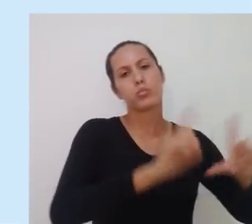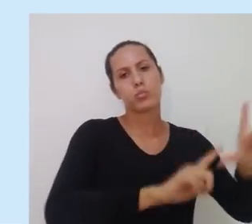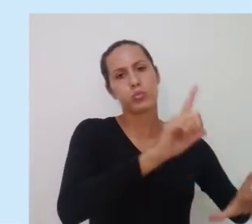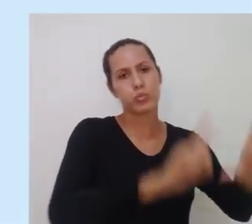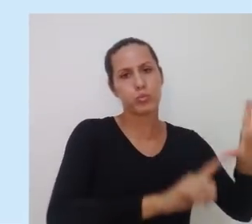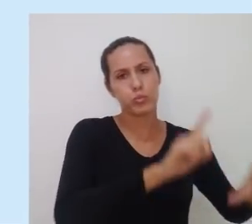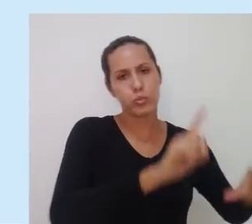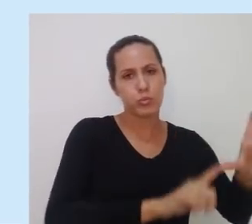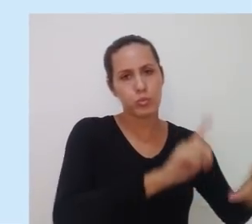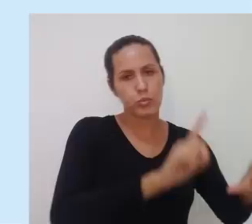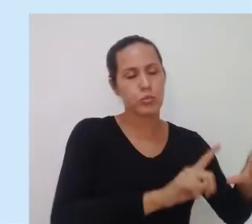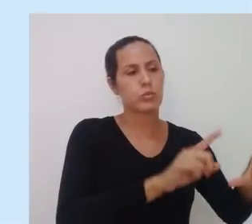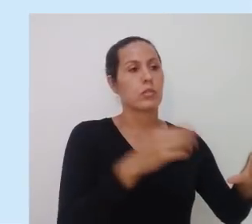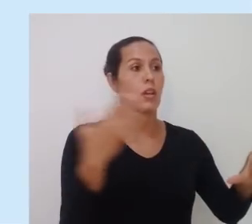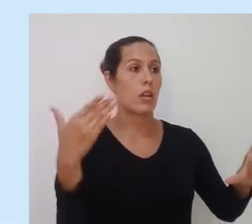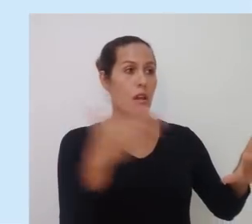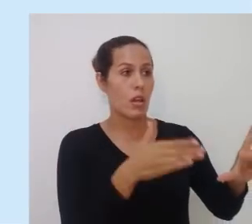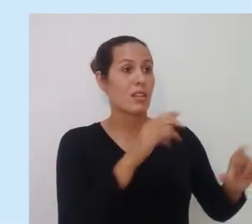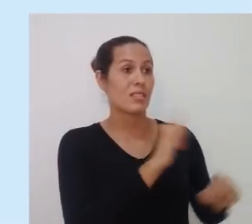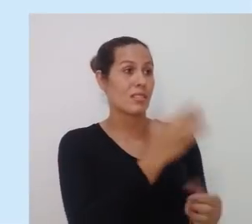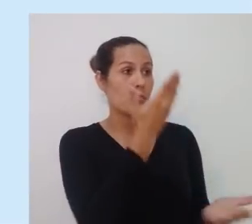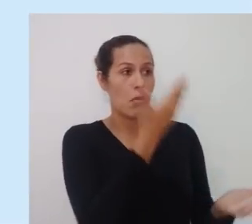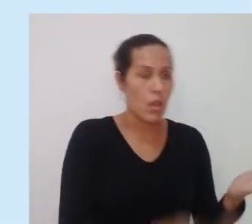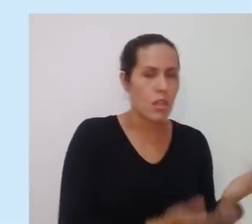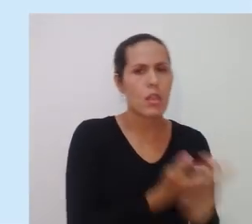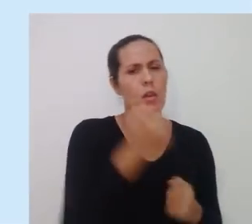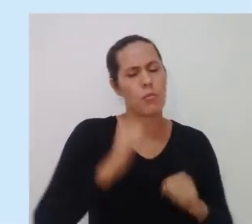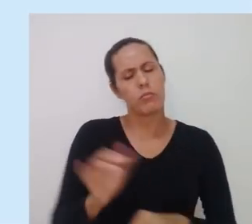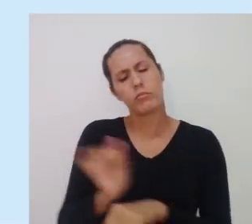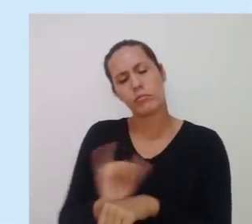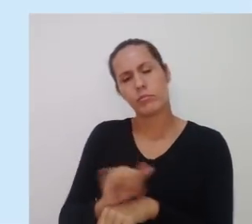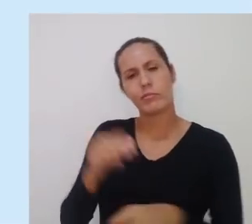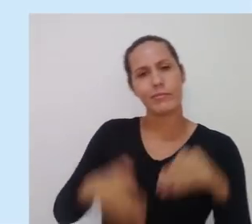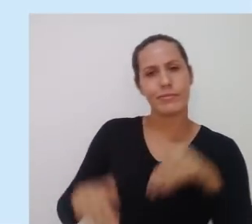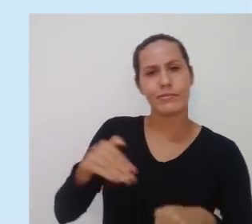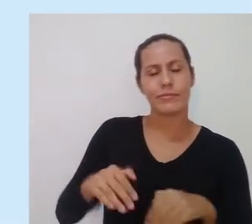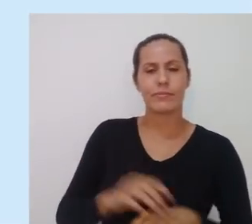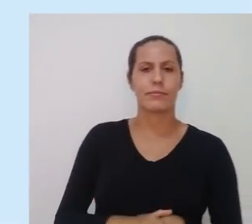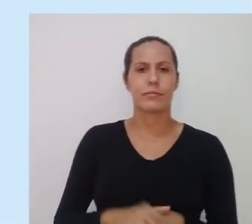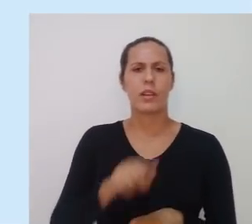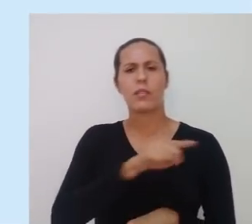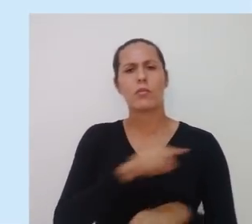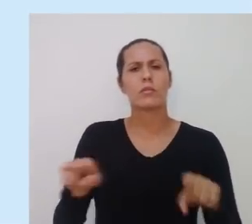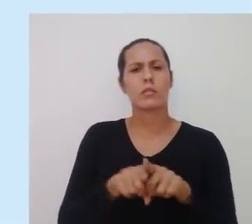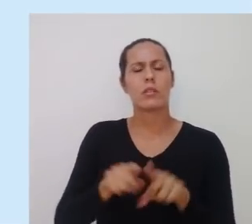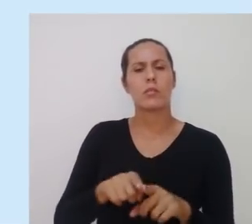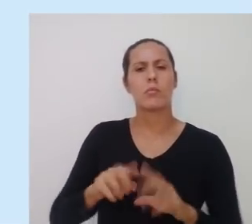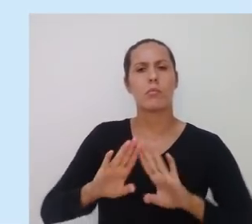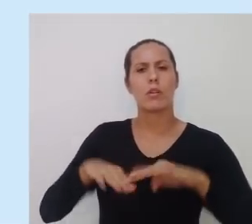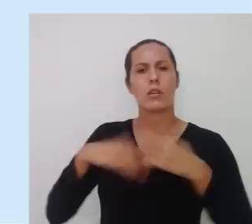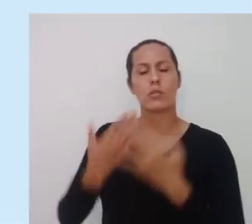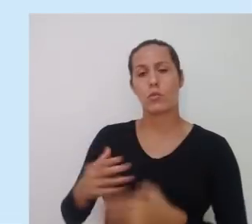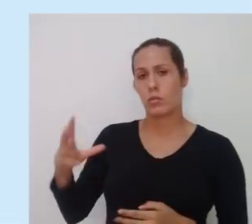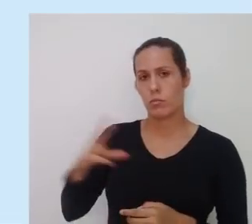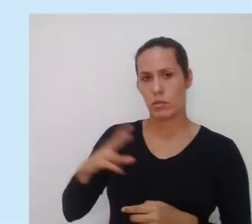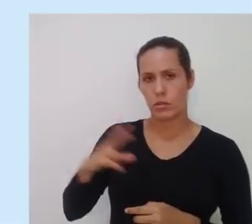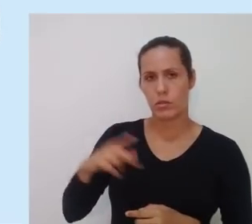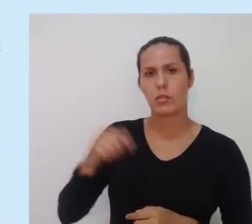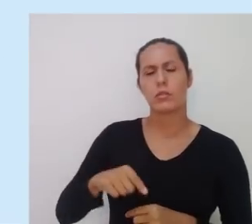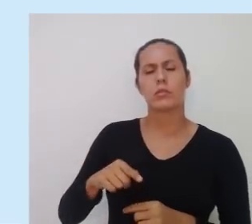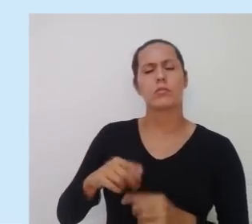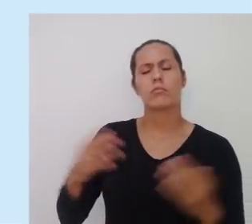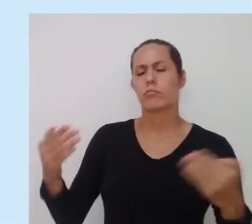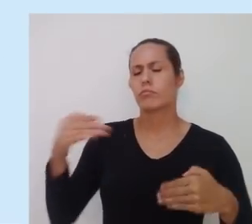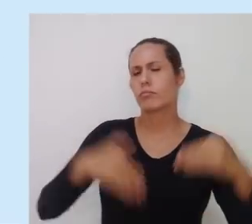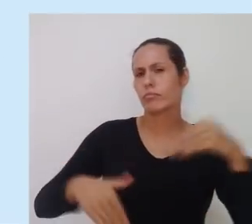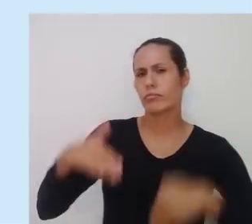perdeu alguma, assista no nosso canal do YouTube, EducaPE. Quero também cumprimentar você da rede particular que nos